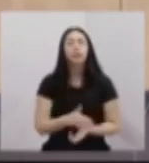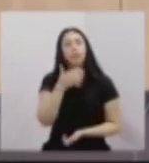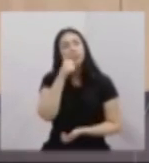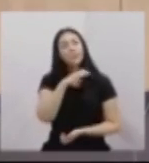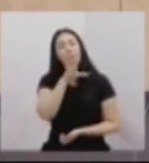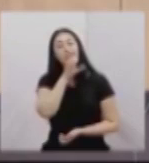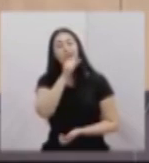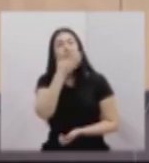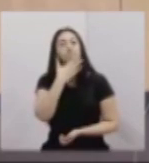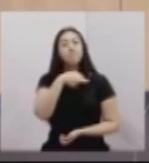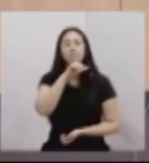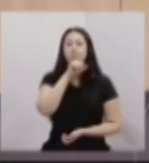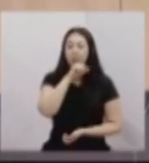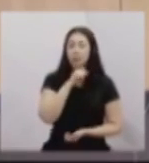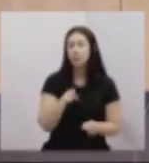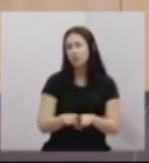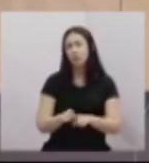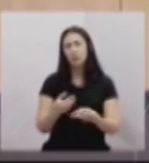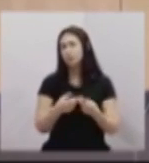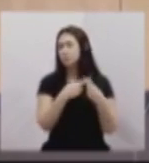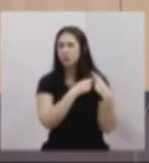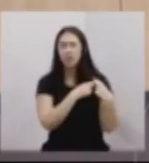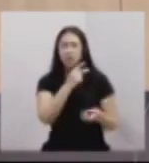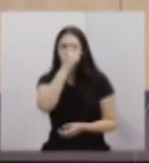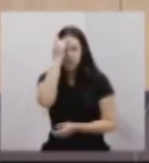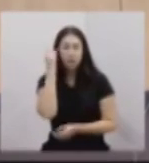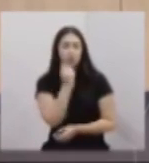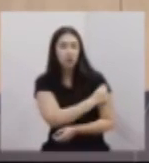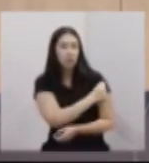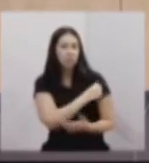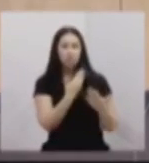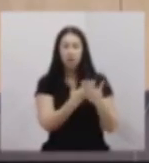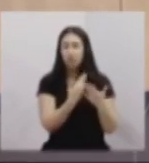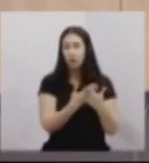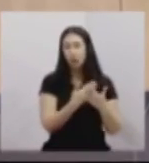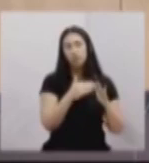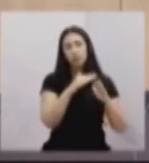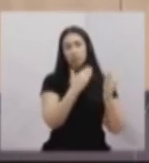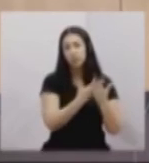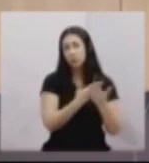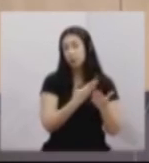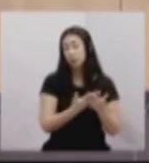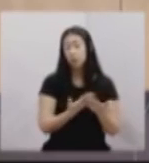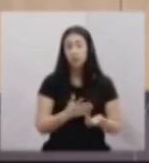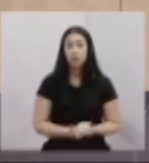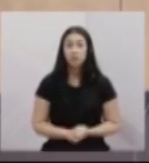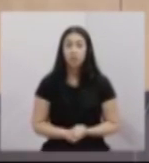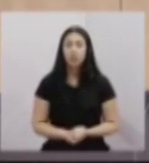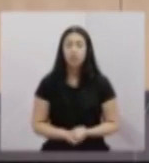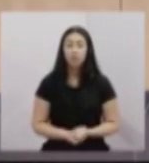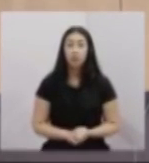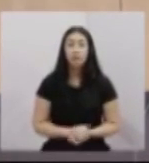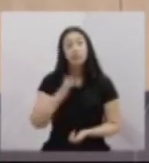responsáveis legais dos alunos da rede municipal de ensino, o governo municipal está ciente de que haverá